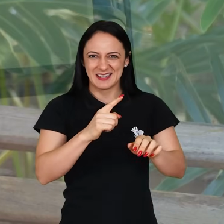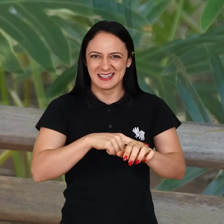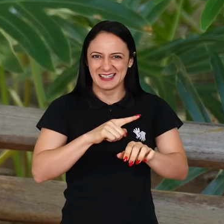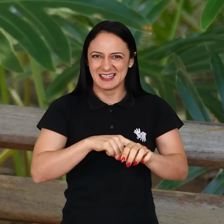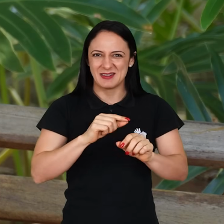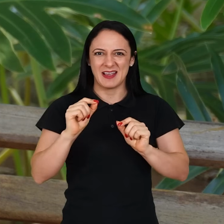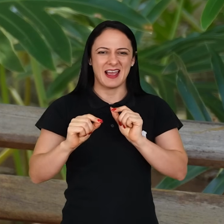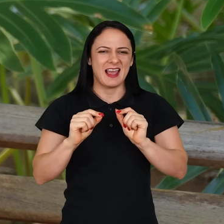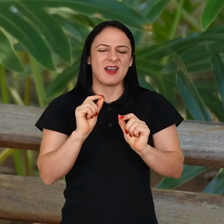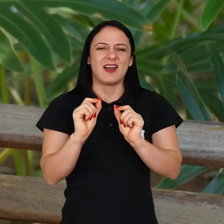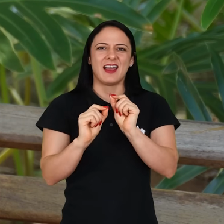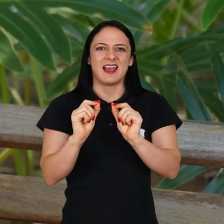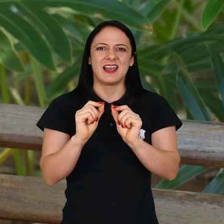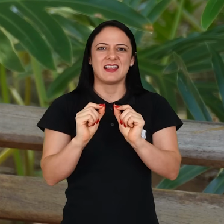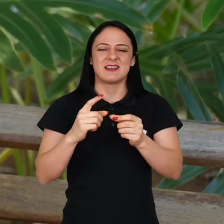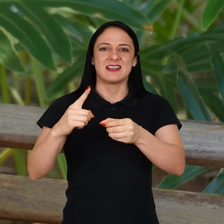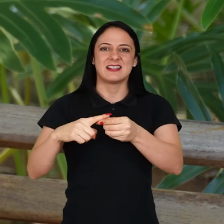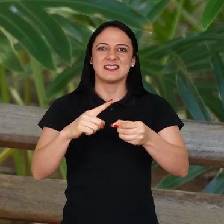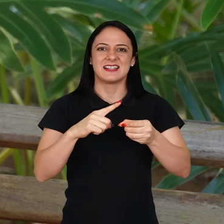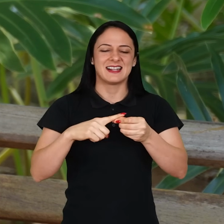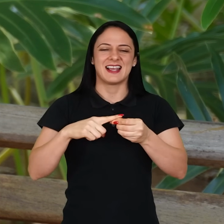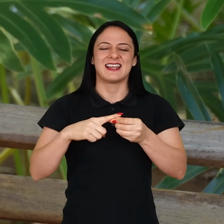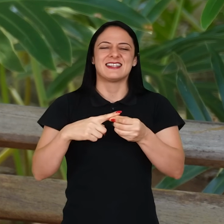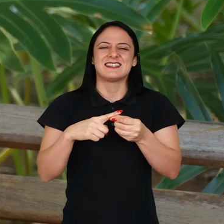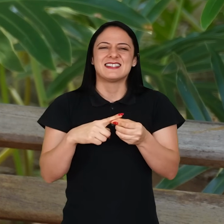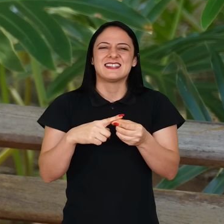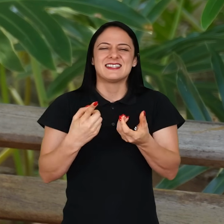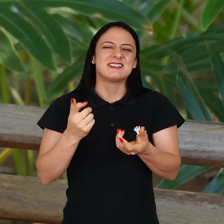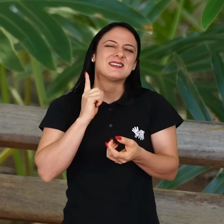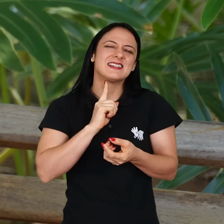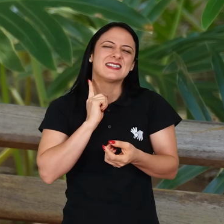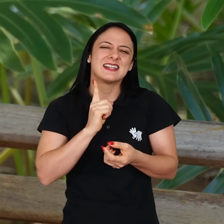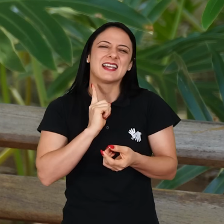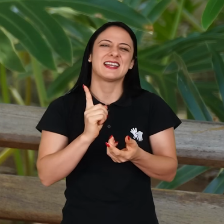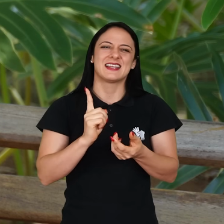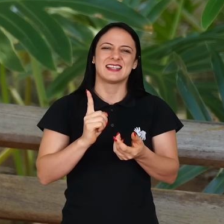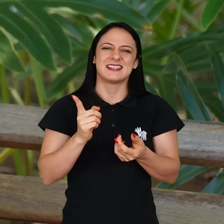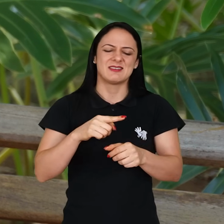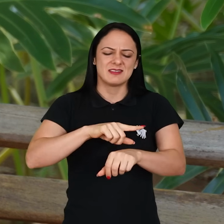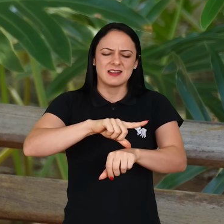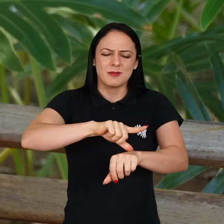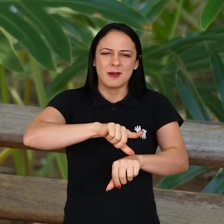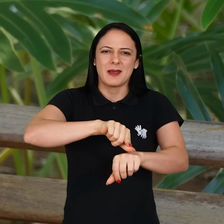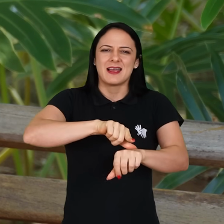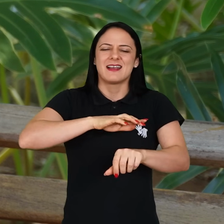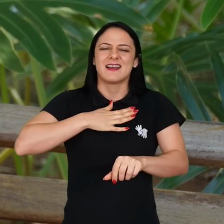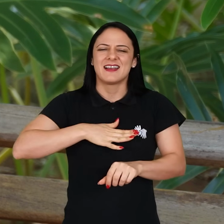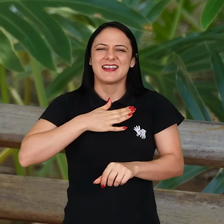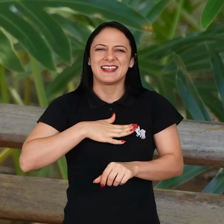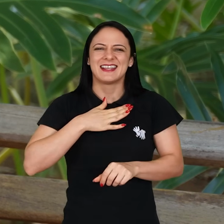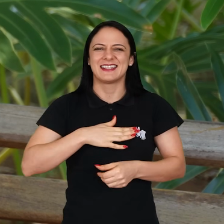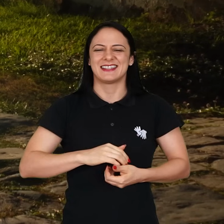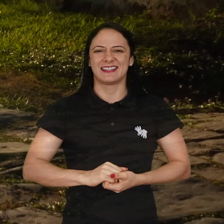é expoentemente de uma cidade interior mineiro, né? O tempo que não passa. Né? Então, não precisa de ponteiro para